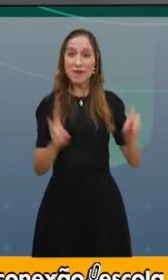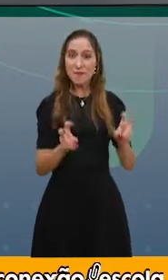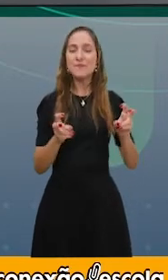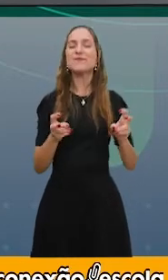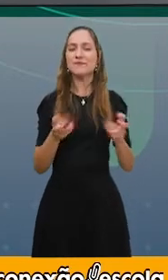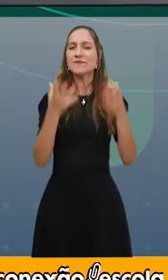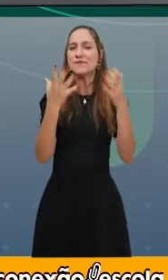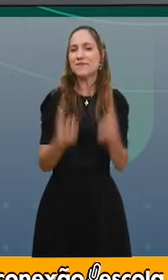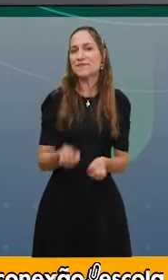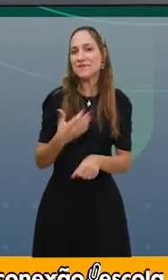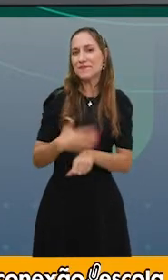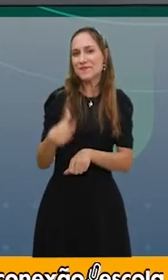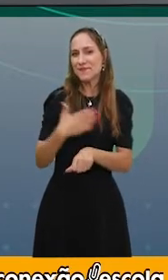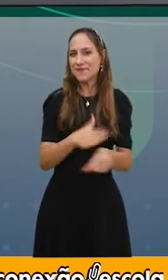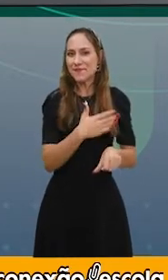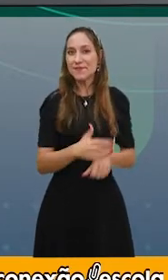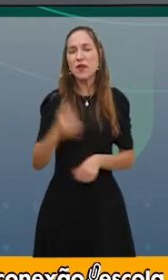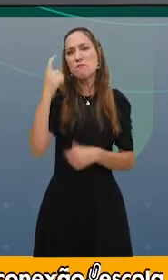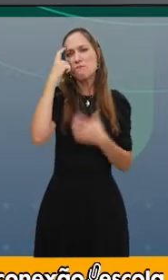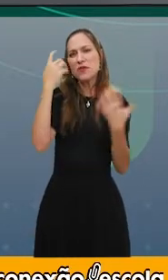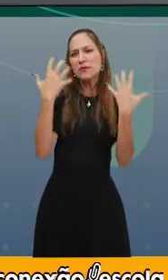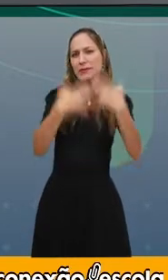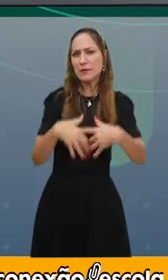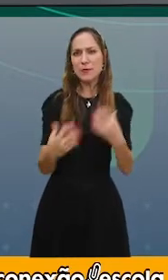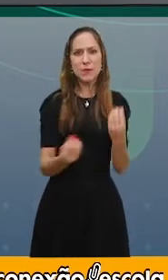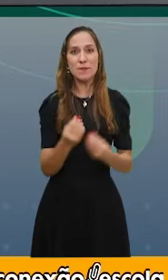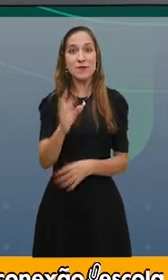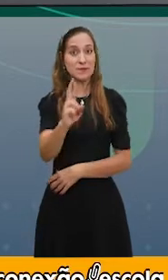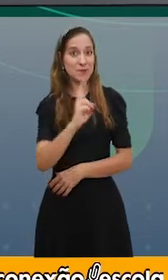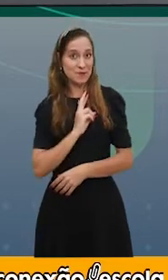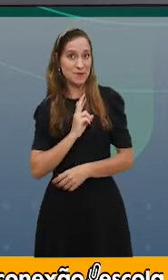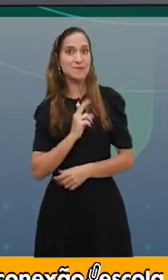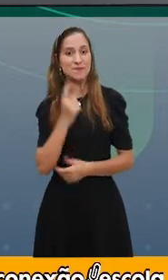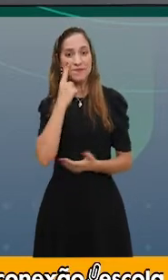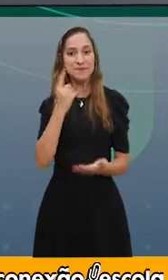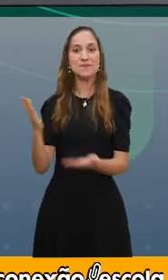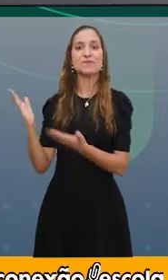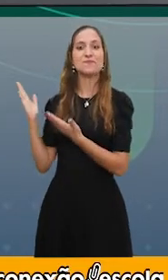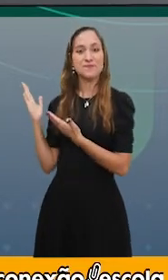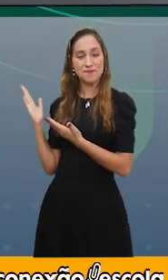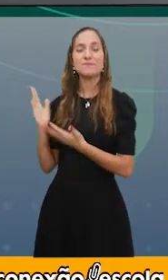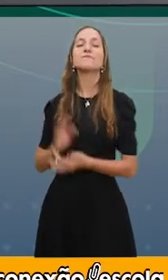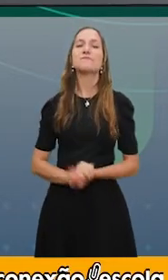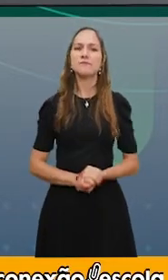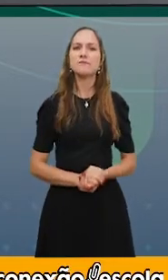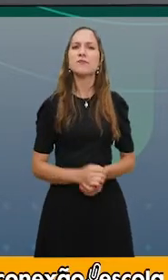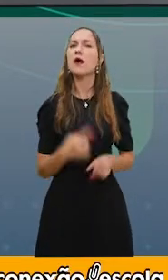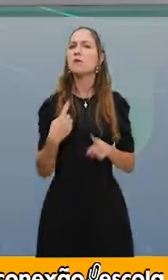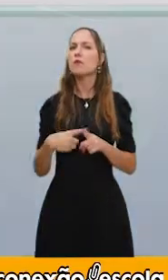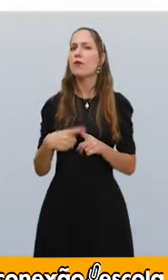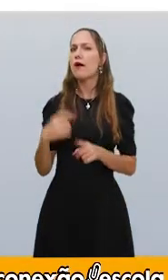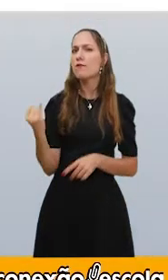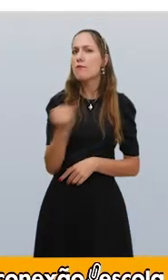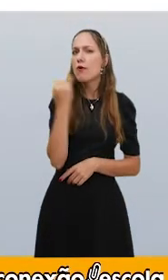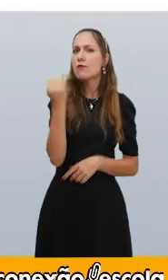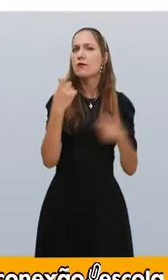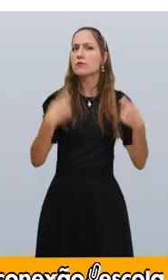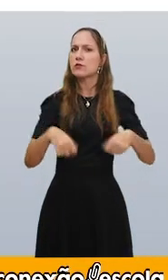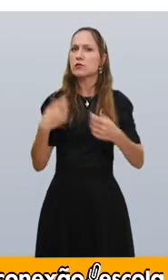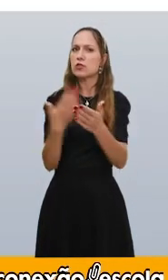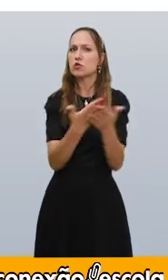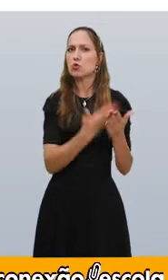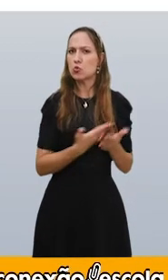um pouco mais sobre esse conteúdo, vamos praticar, pensar e responder. Olha só, qual